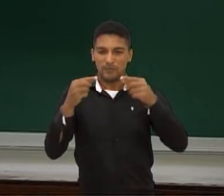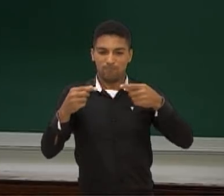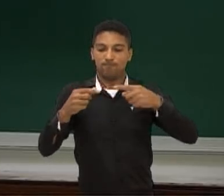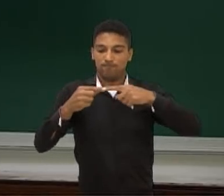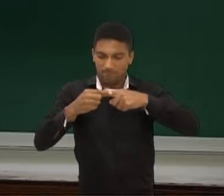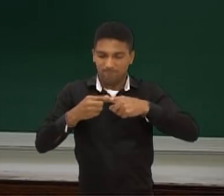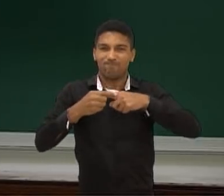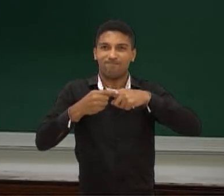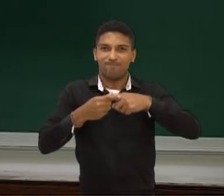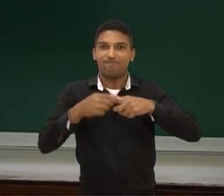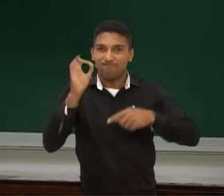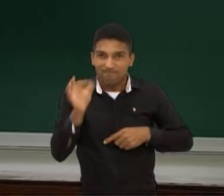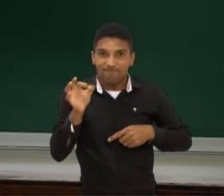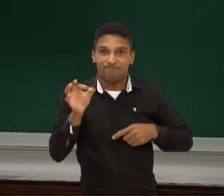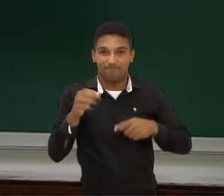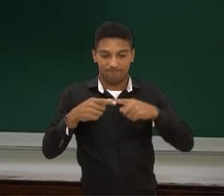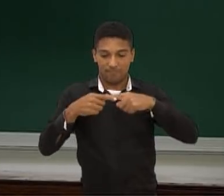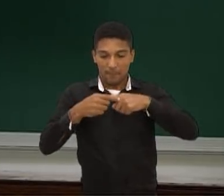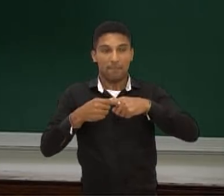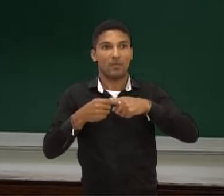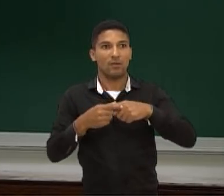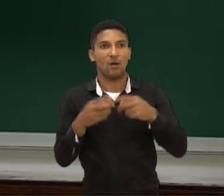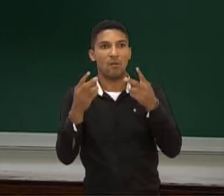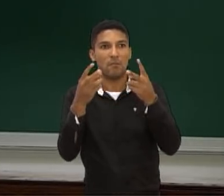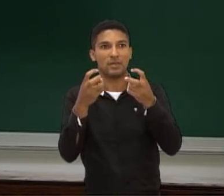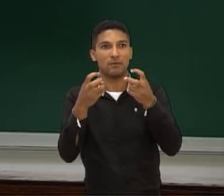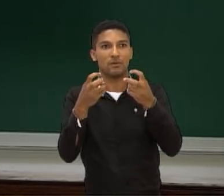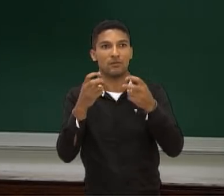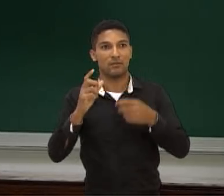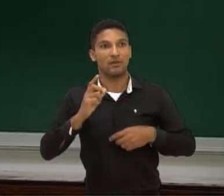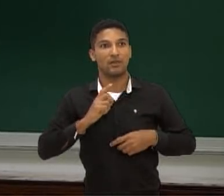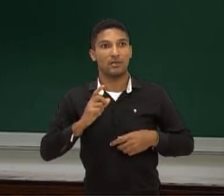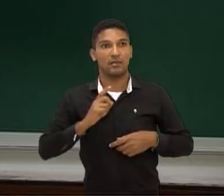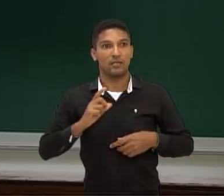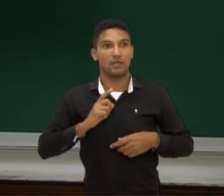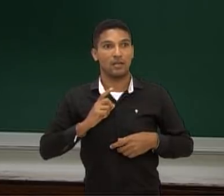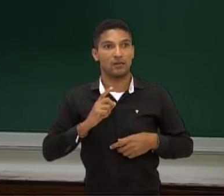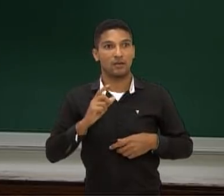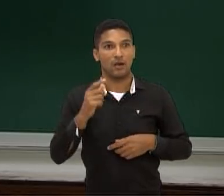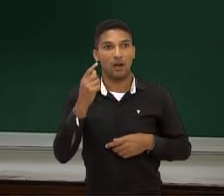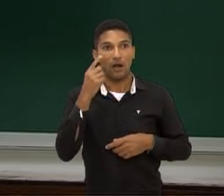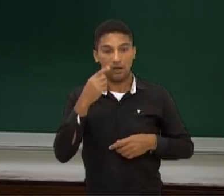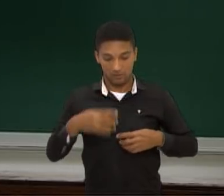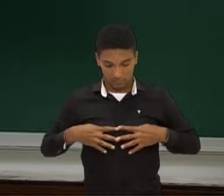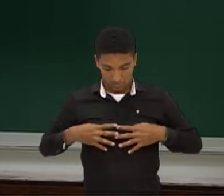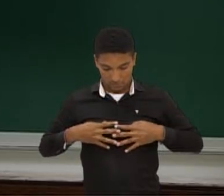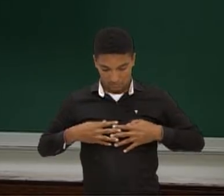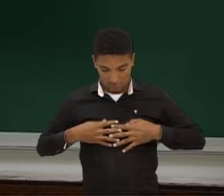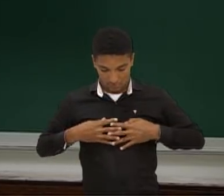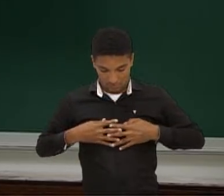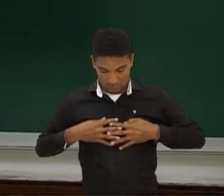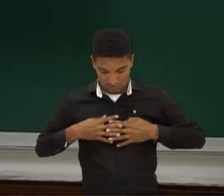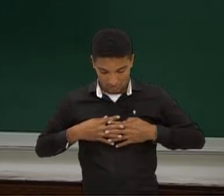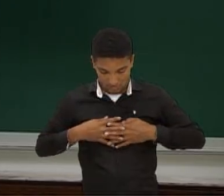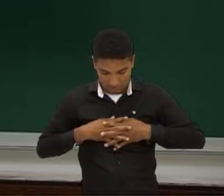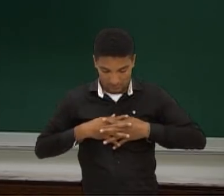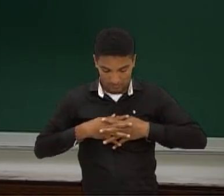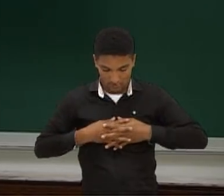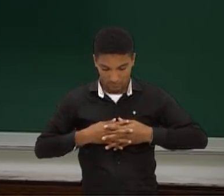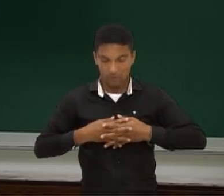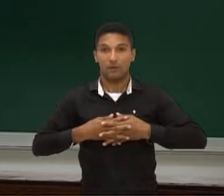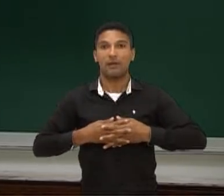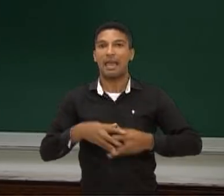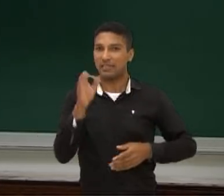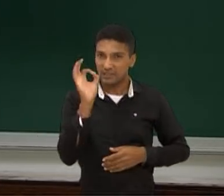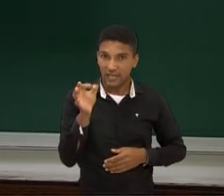bom? Observe ali, olha só, tem um coraçãozinho sendo formado, então ela está sempre sendo encaixadinha para não sobrar um espacinho entre